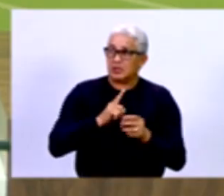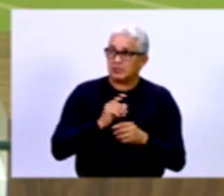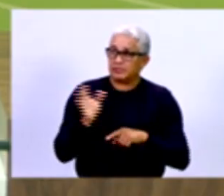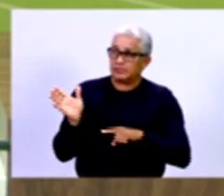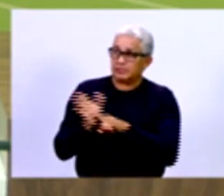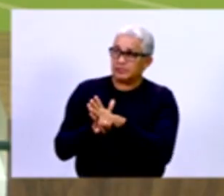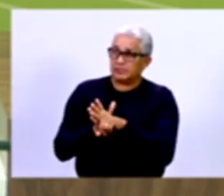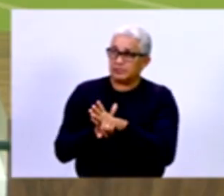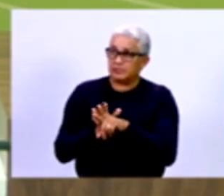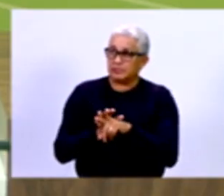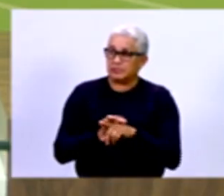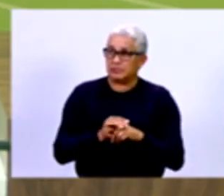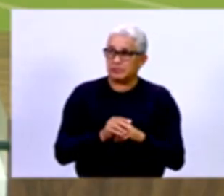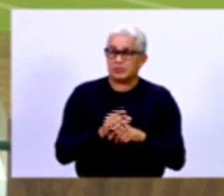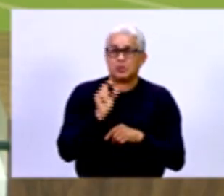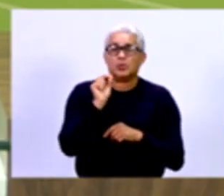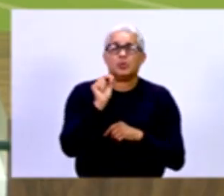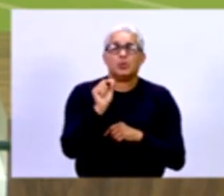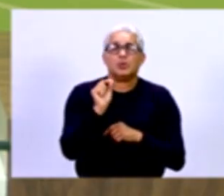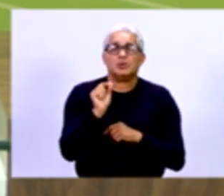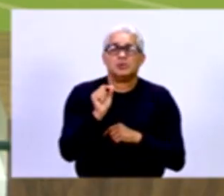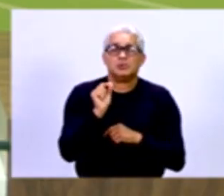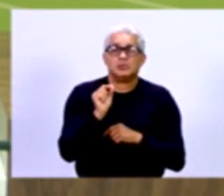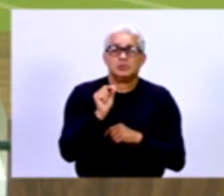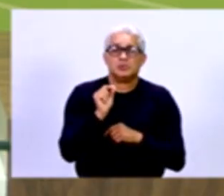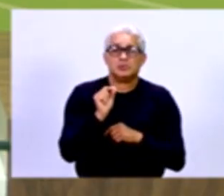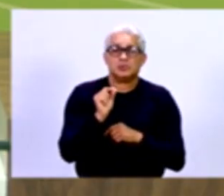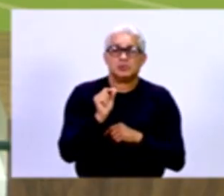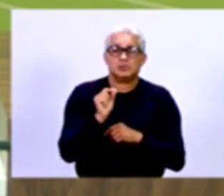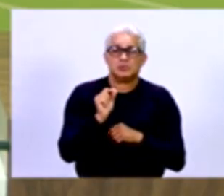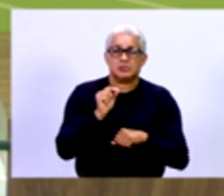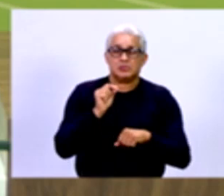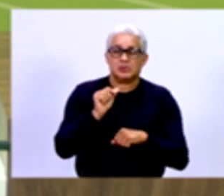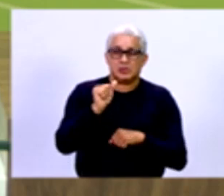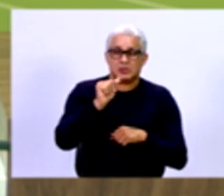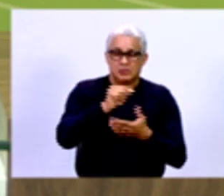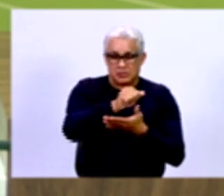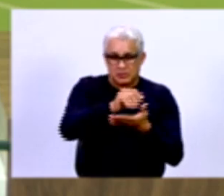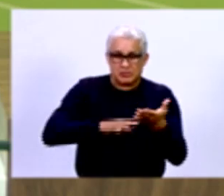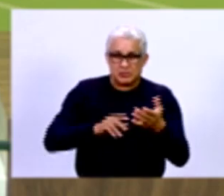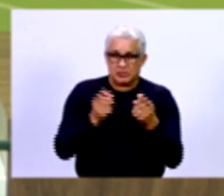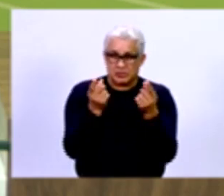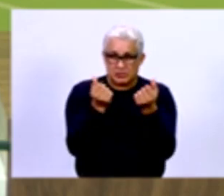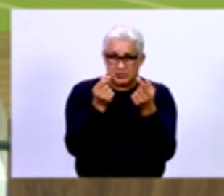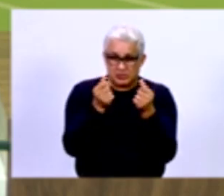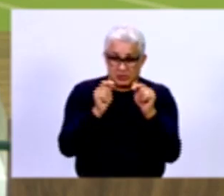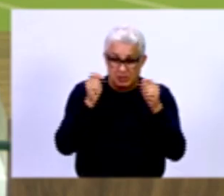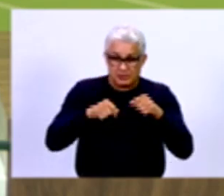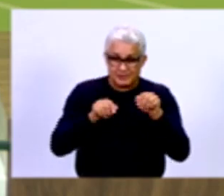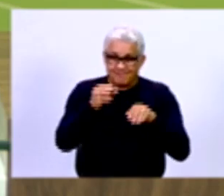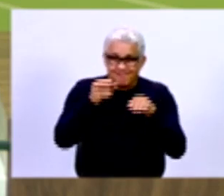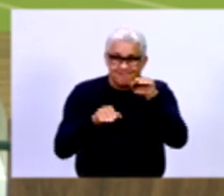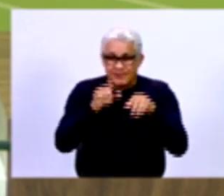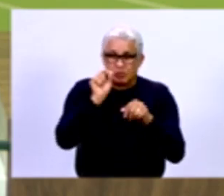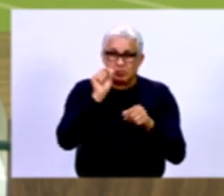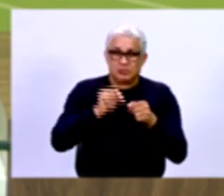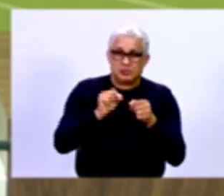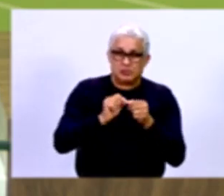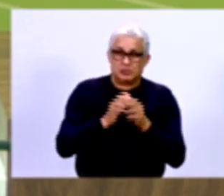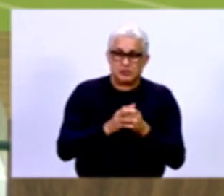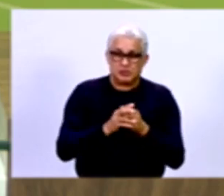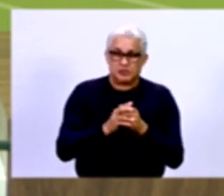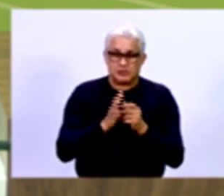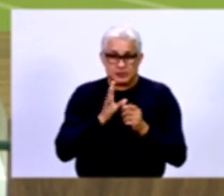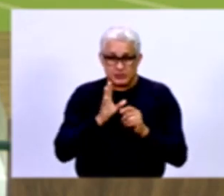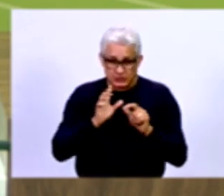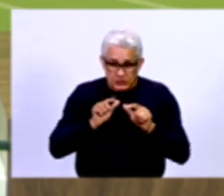Pessoal, a gente vê assim, o que é o nível da atividade econômica. Quando a gente tenta mensurar o nível da atividade econômica, o que a gente está fazendo é um grande